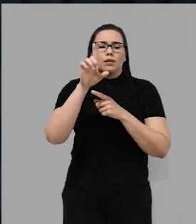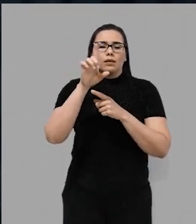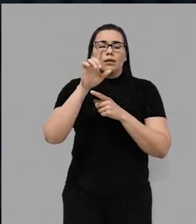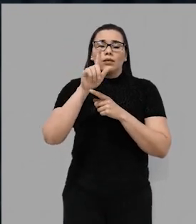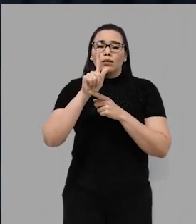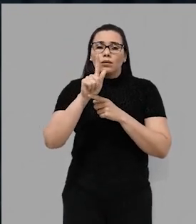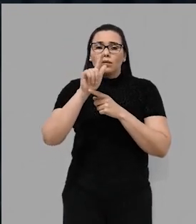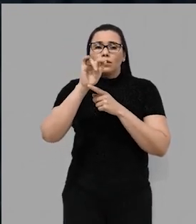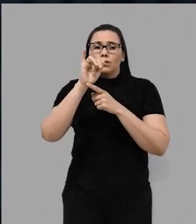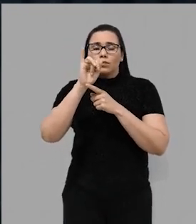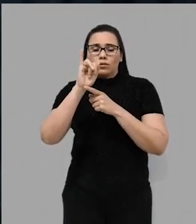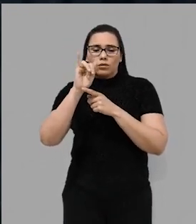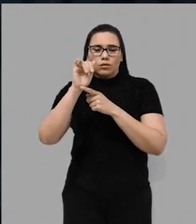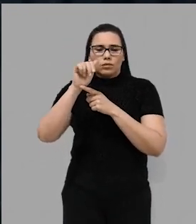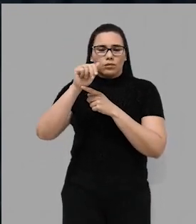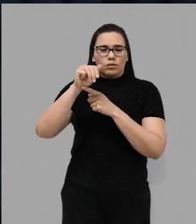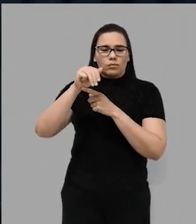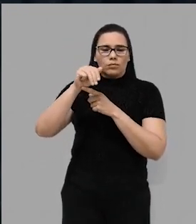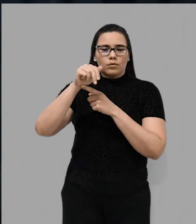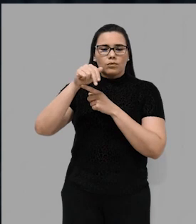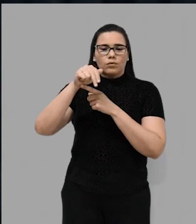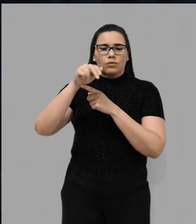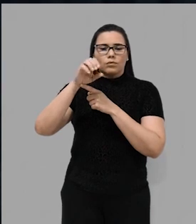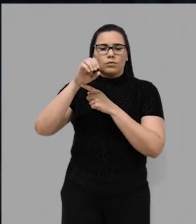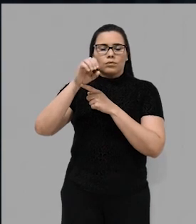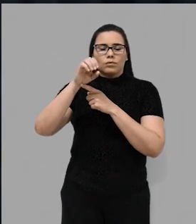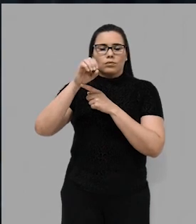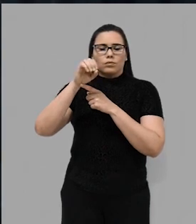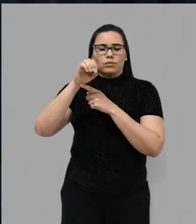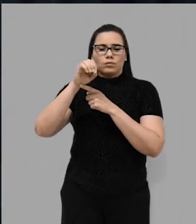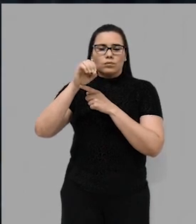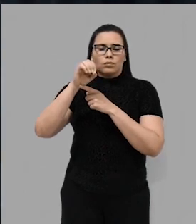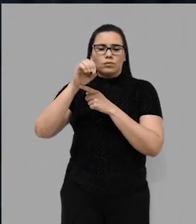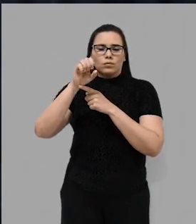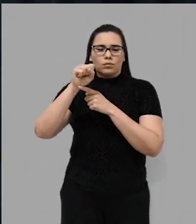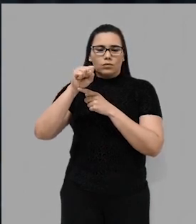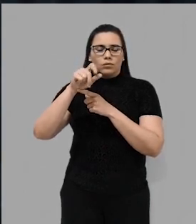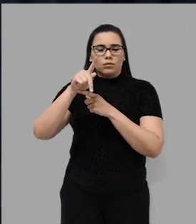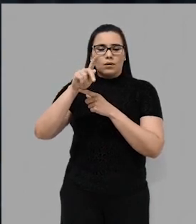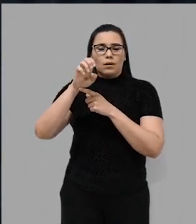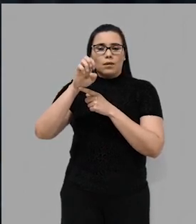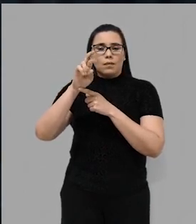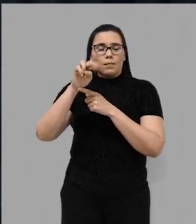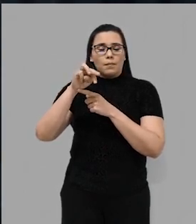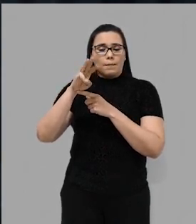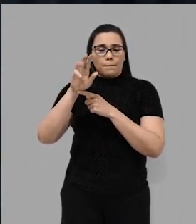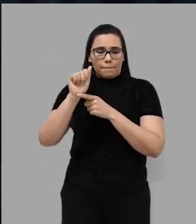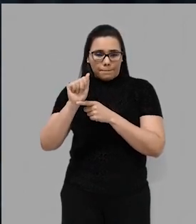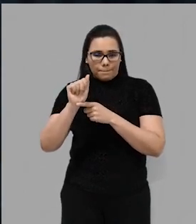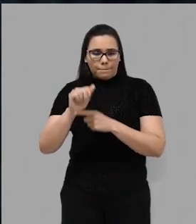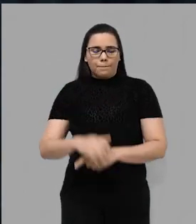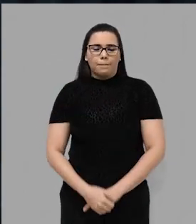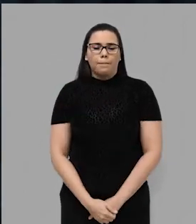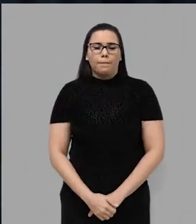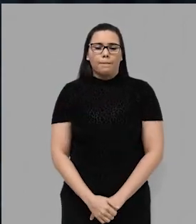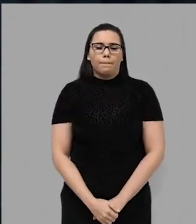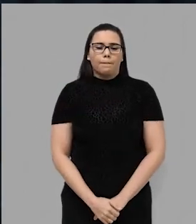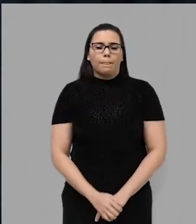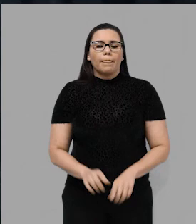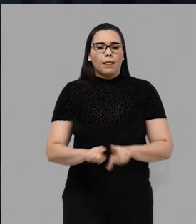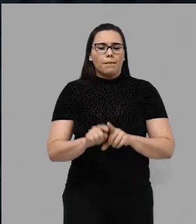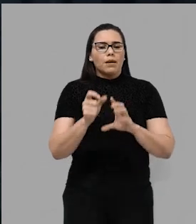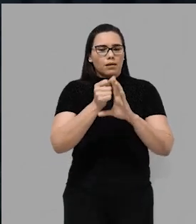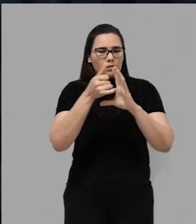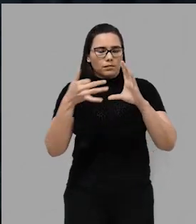está abaixo deste nó, ela vai pertencer a todos esses indivíduos, ok? Vamos lá. Essa outra característica